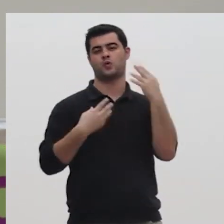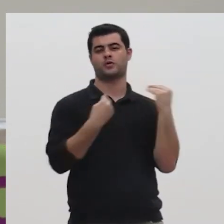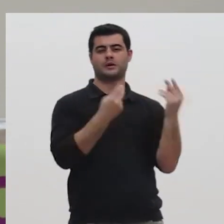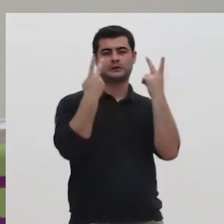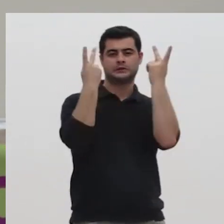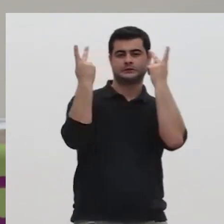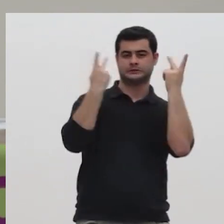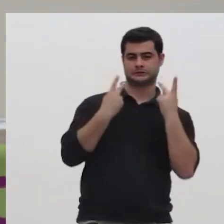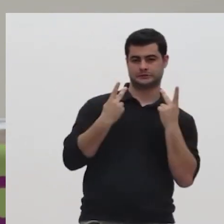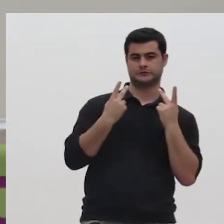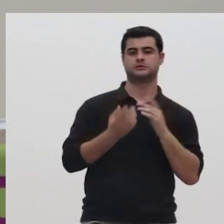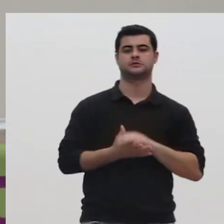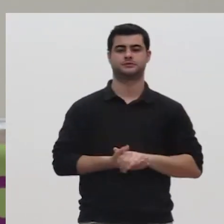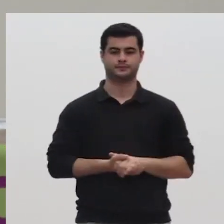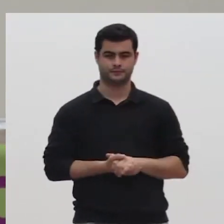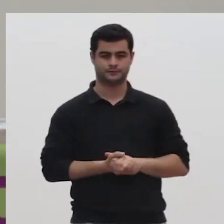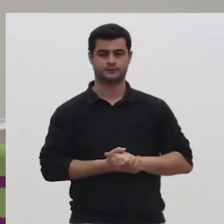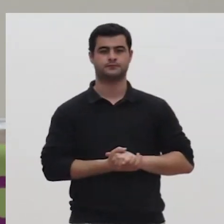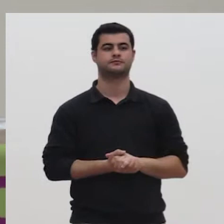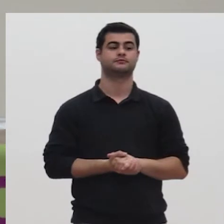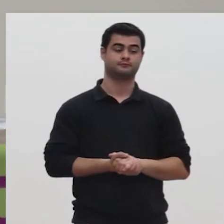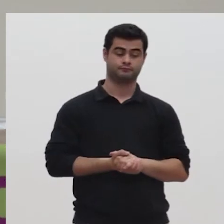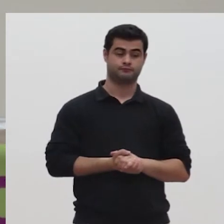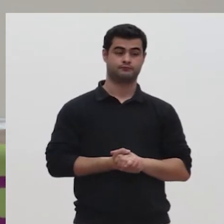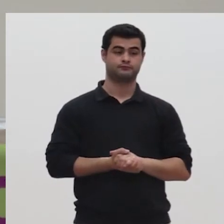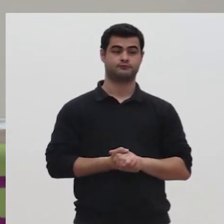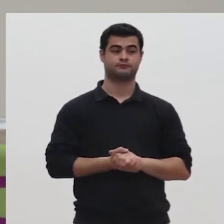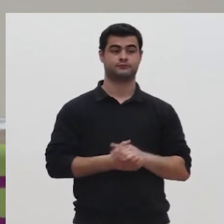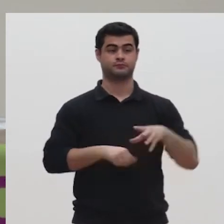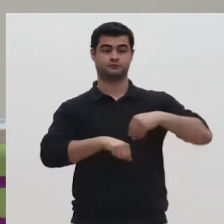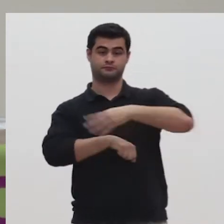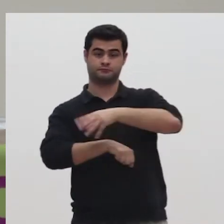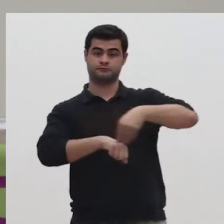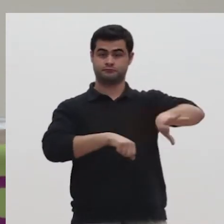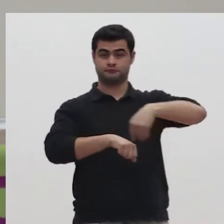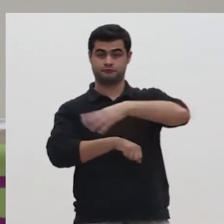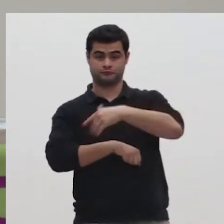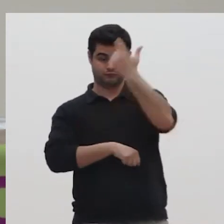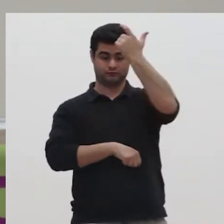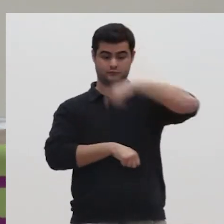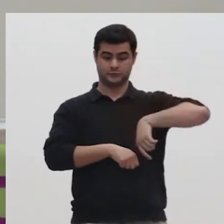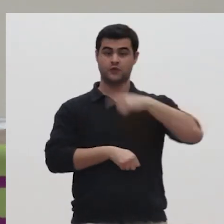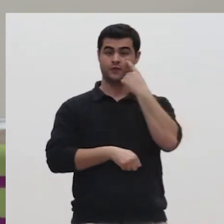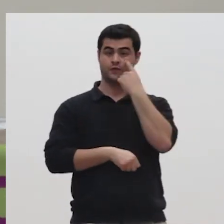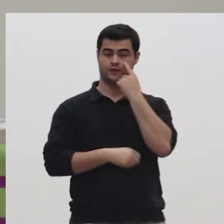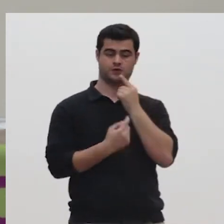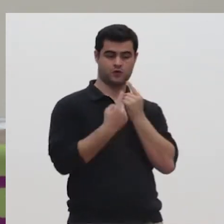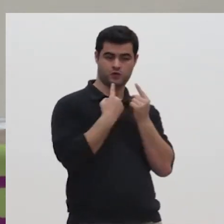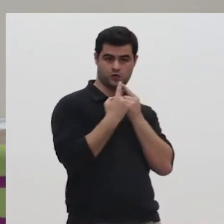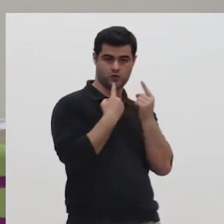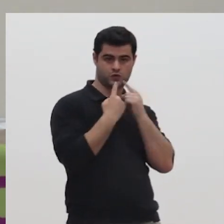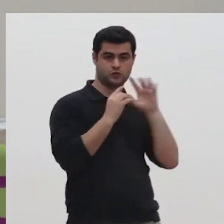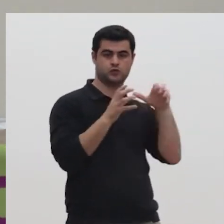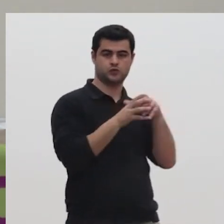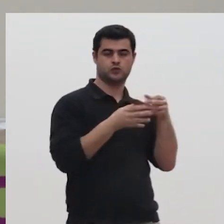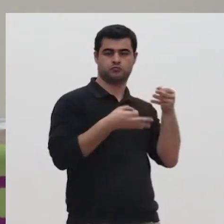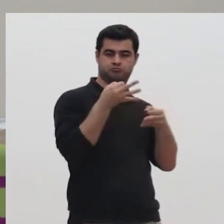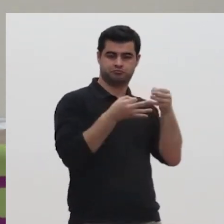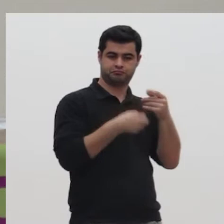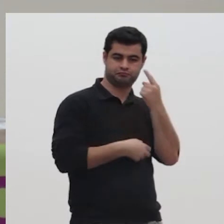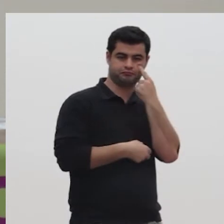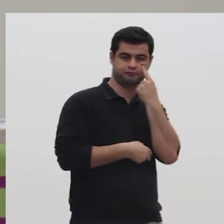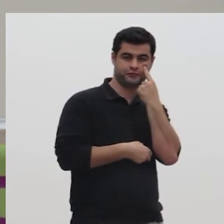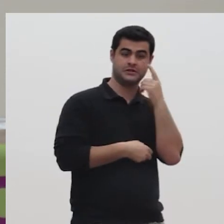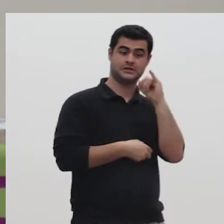aos candidatos. O mediador deverá consultar a comissão de arbitragem caso a pergunta escrita tenha